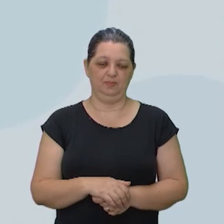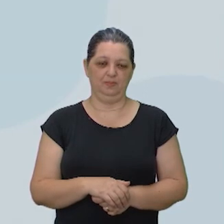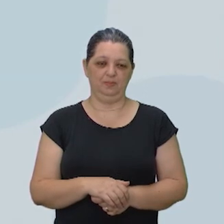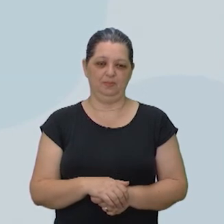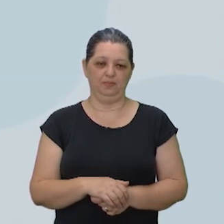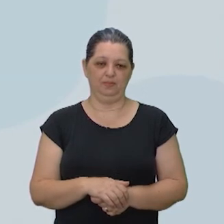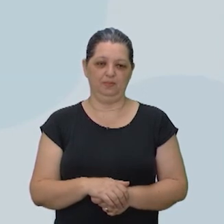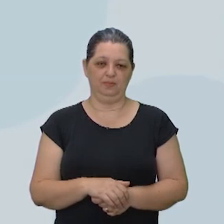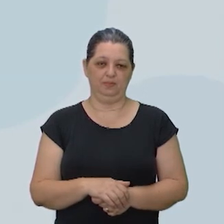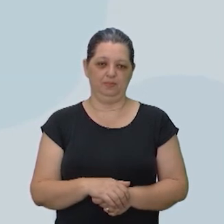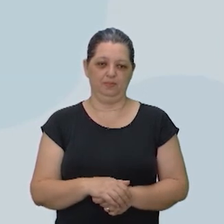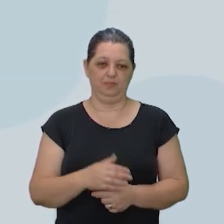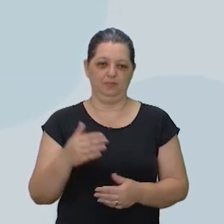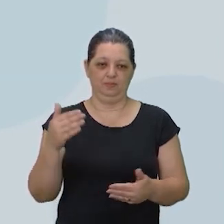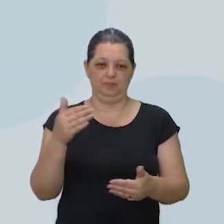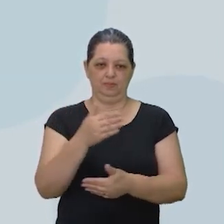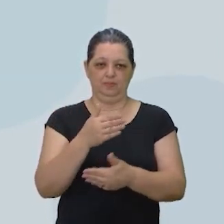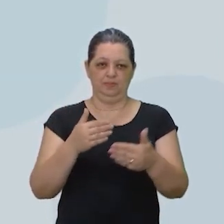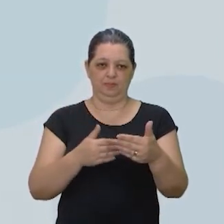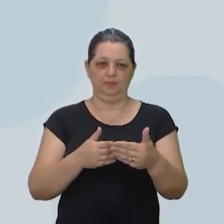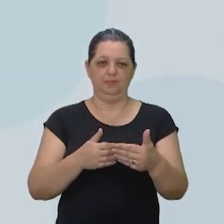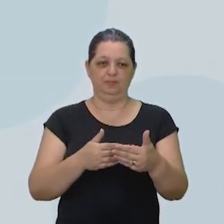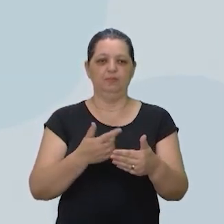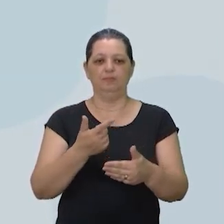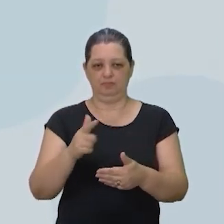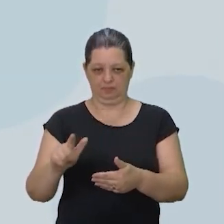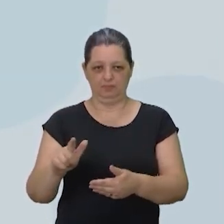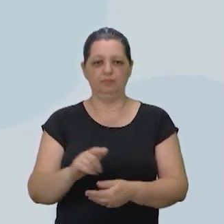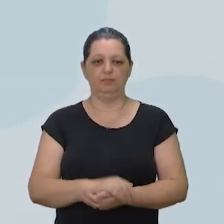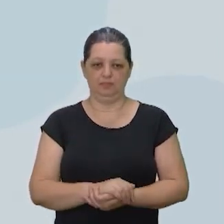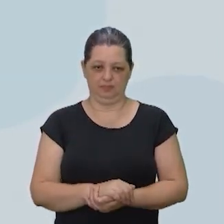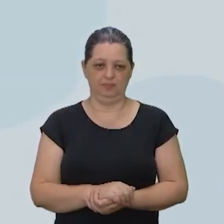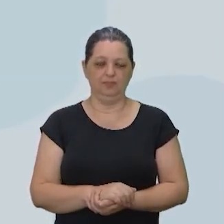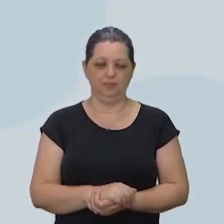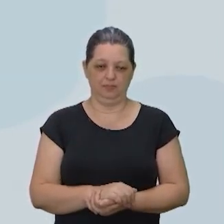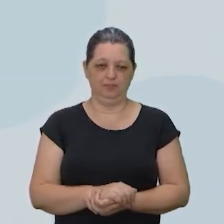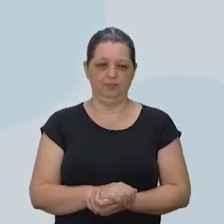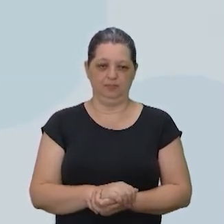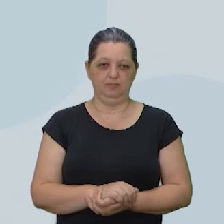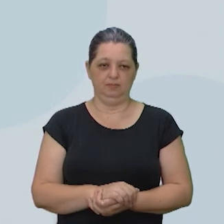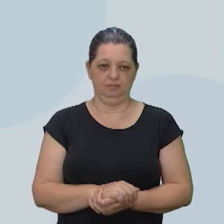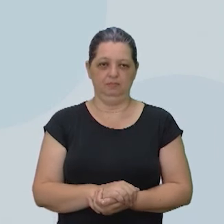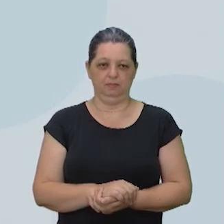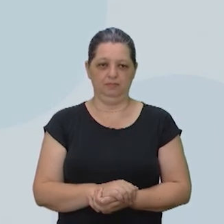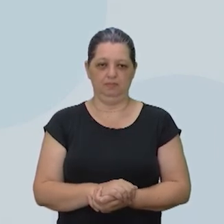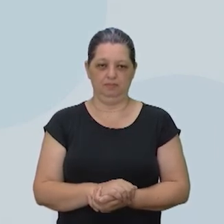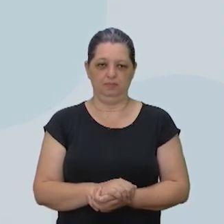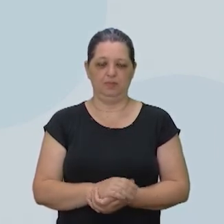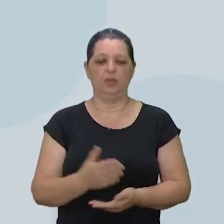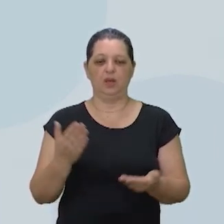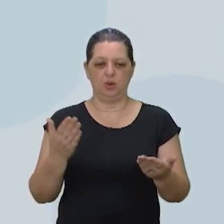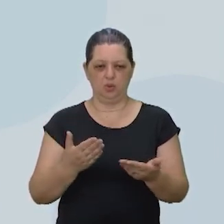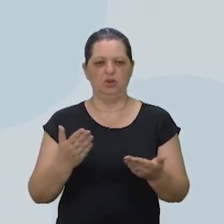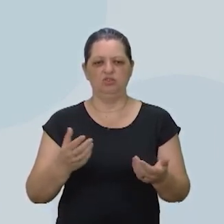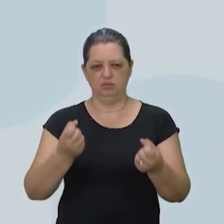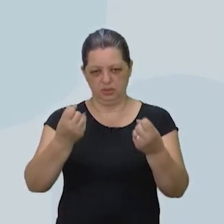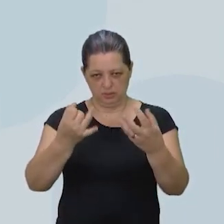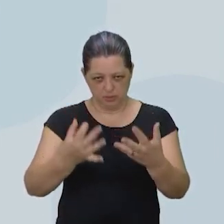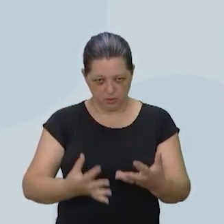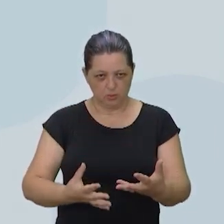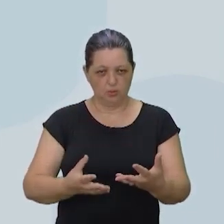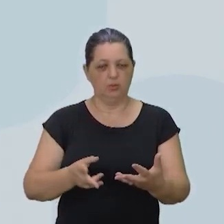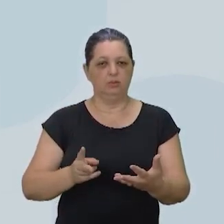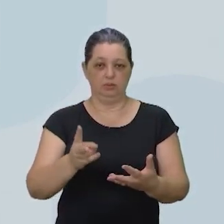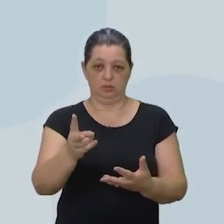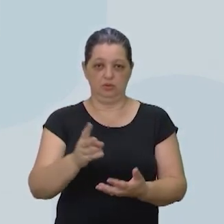Passa esse LED de novo. Muito bem, vai, isso, muito bem, a gente já falou essa parte, vamos